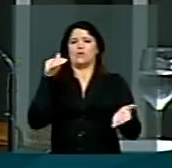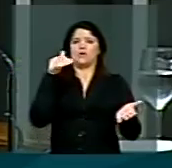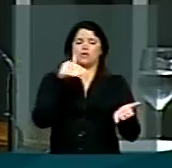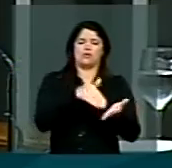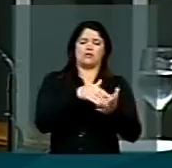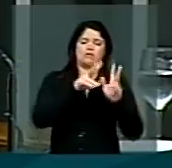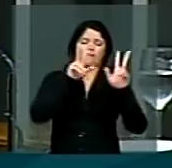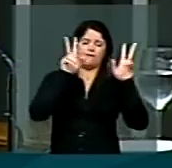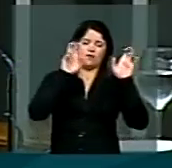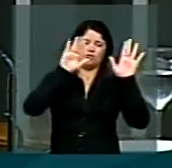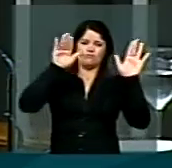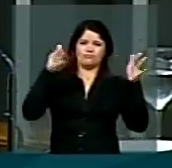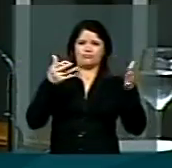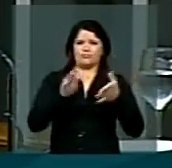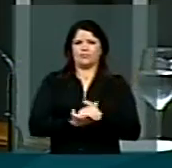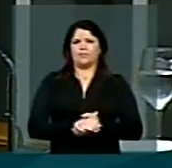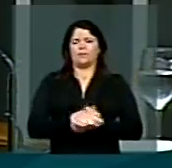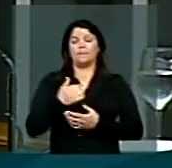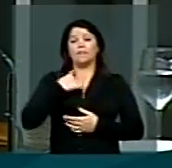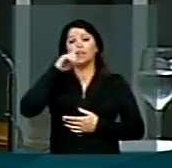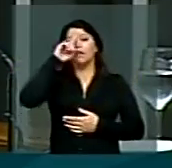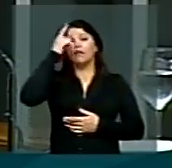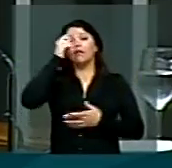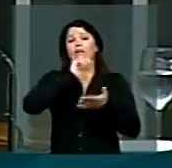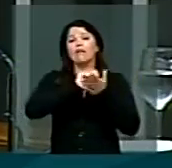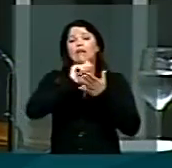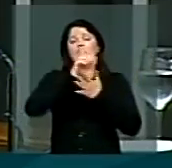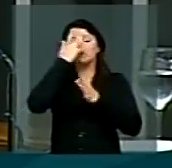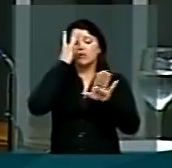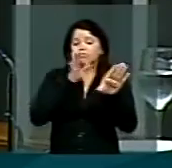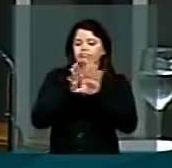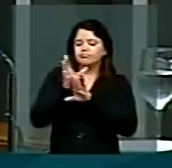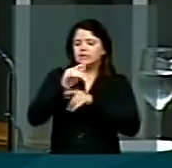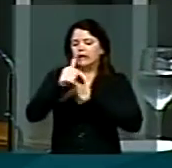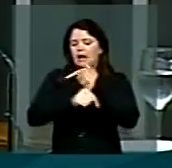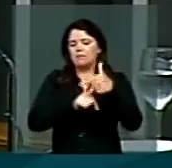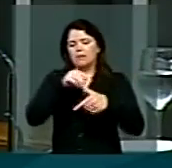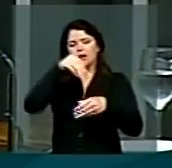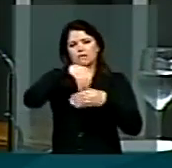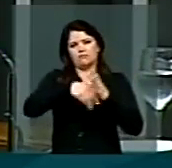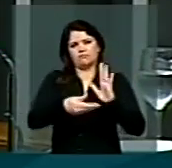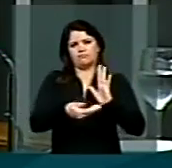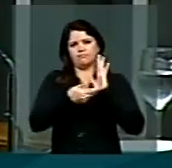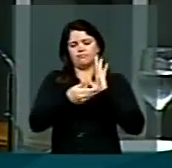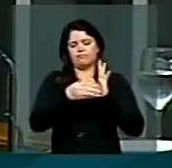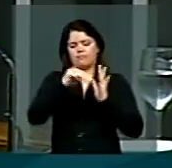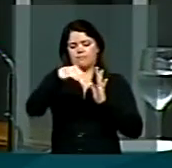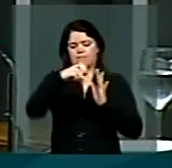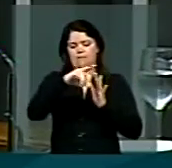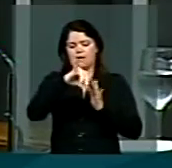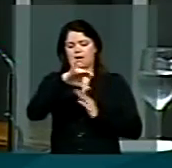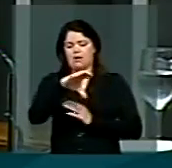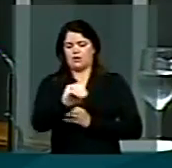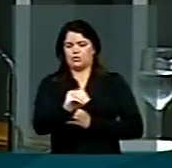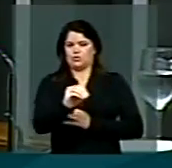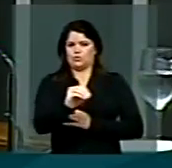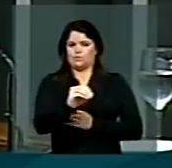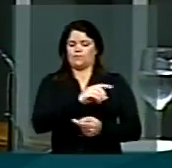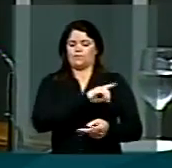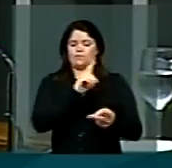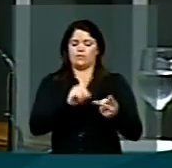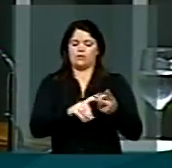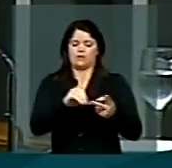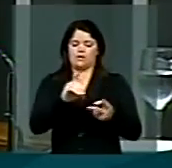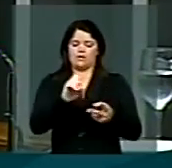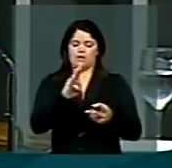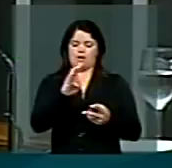fecha aspas, de autoria dos consultores legislativos Márcio Nuno Rabá e